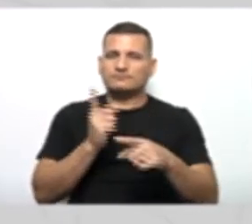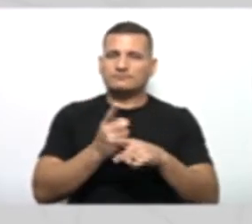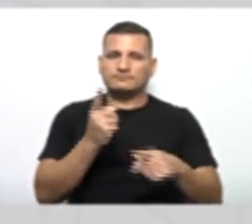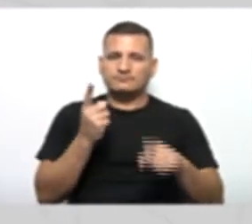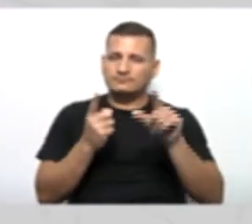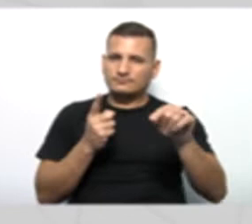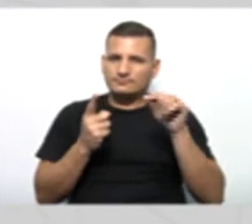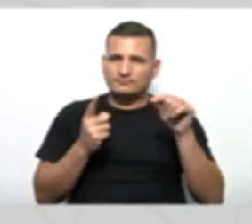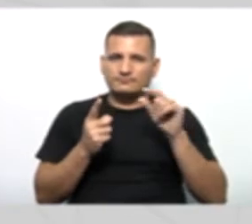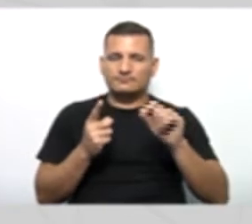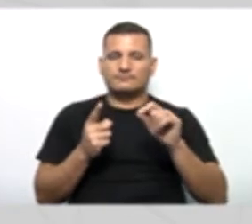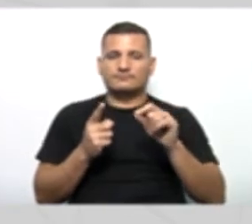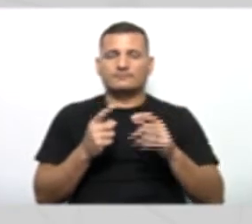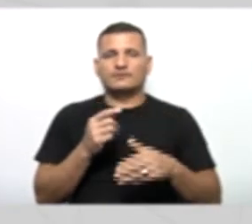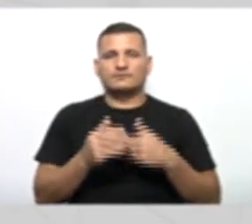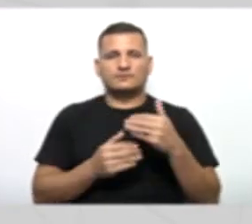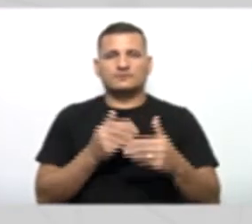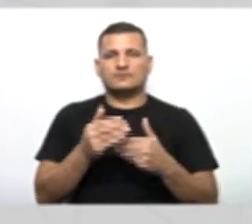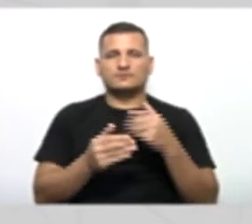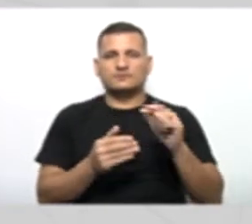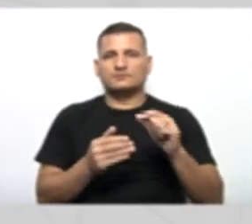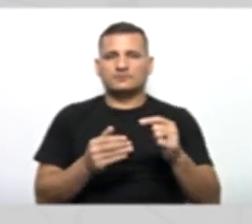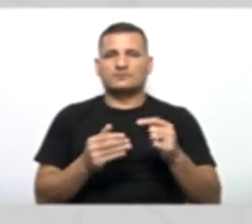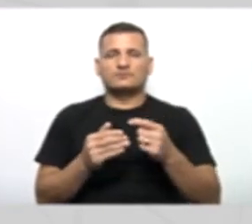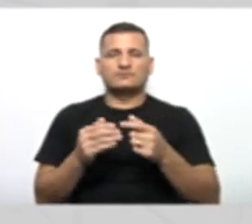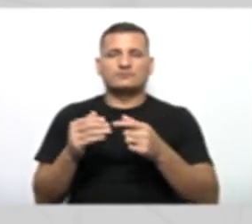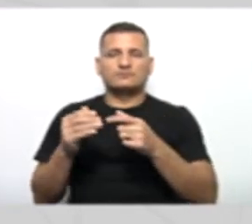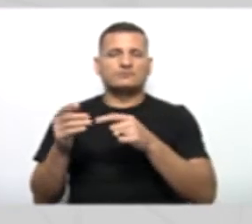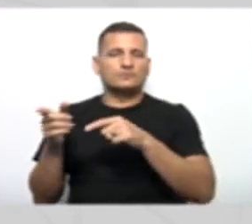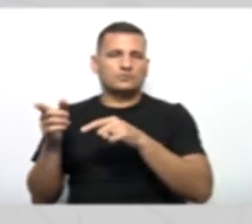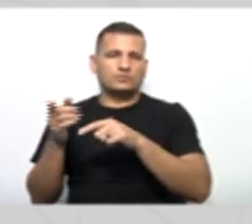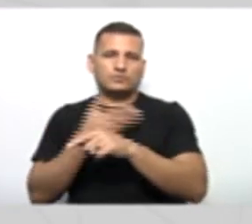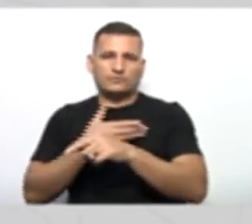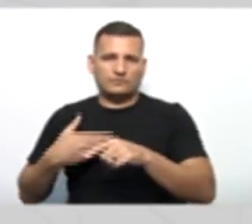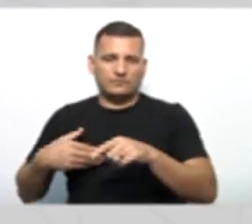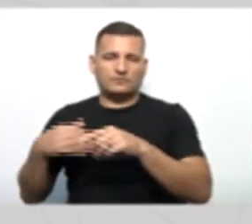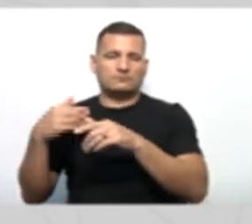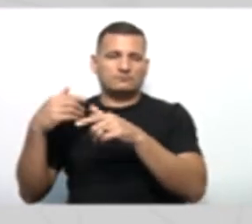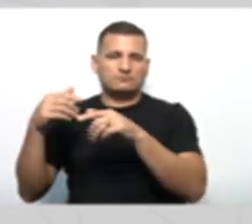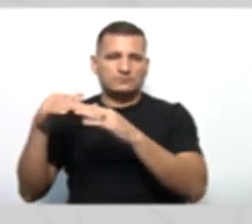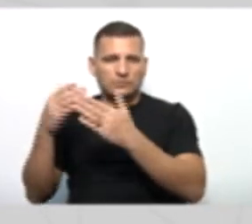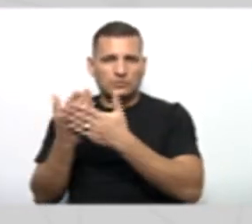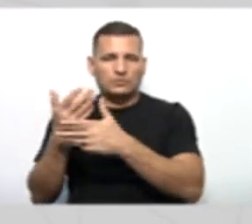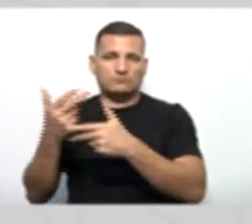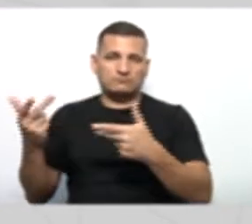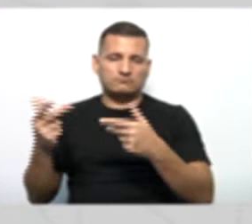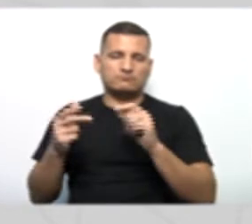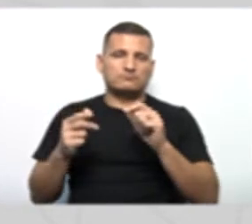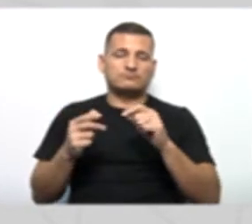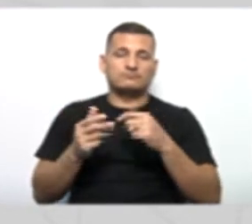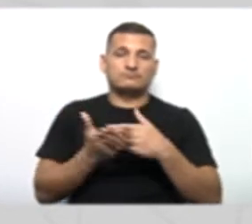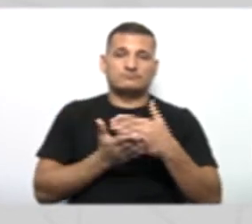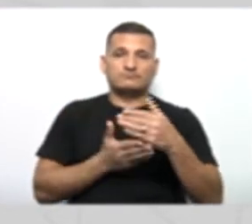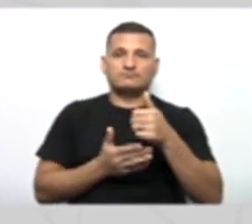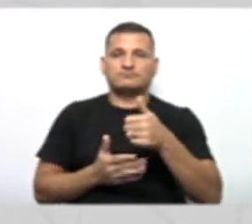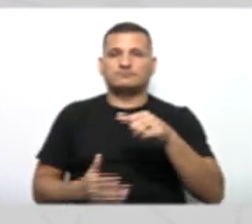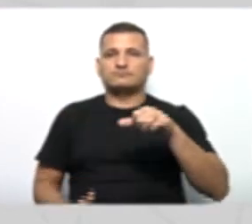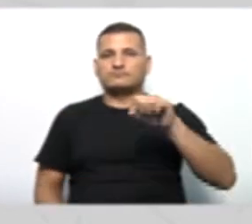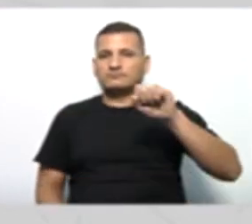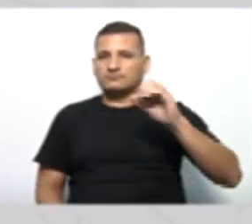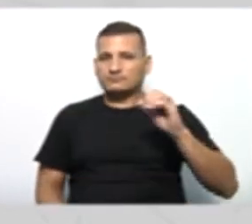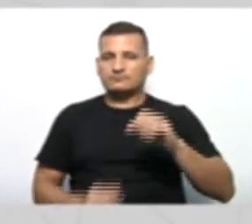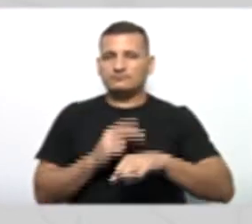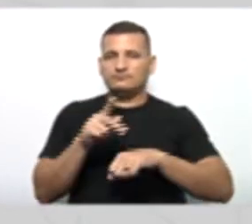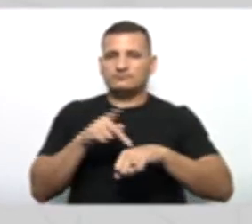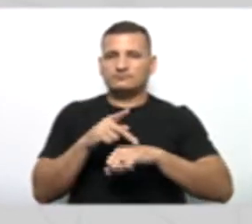com o processo de desmantelamento dos serviços públicos né a partir da década de 80 no mundo em todos os países